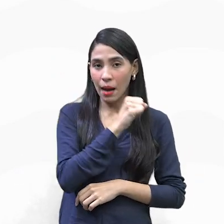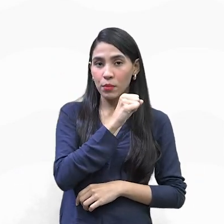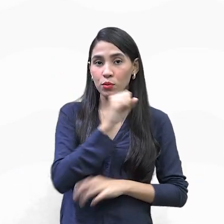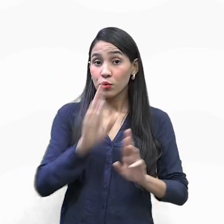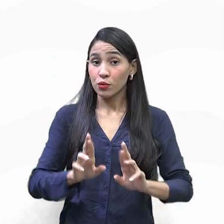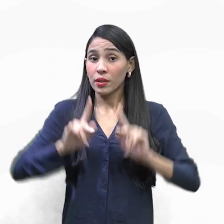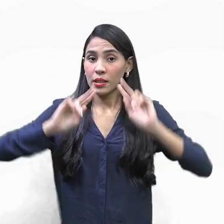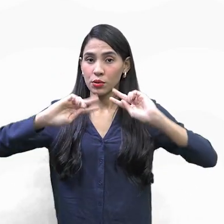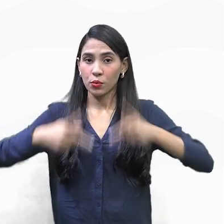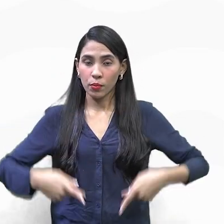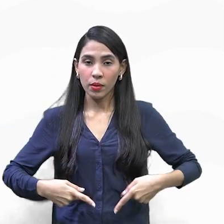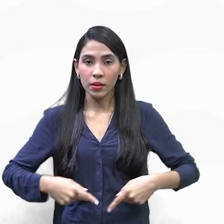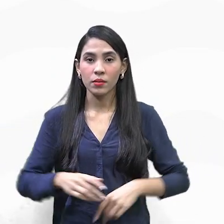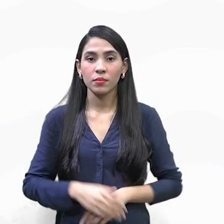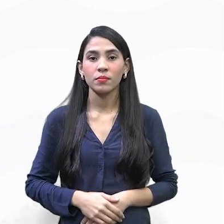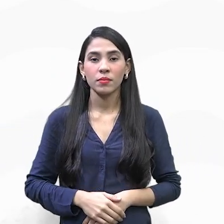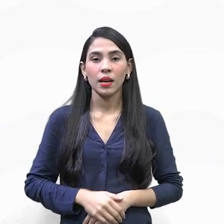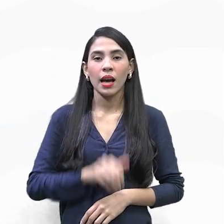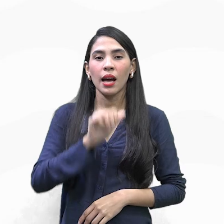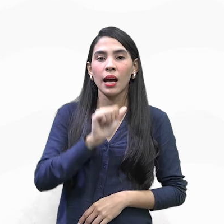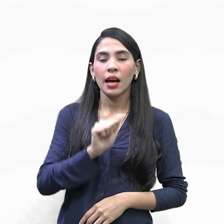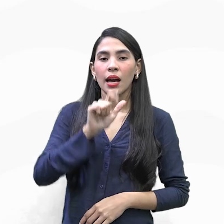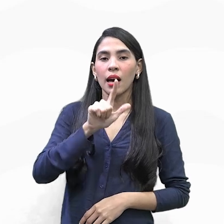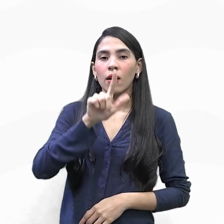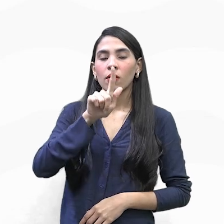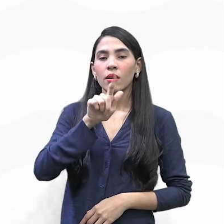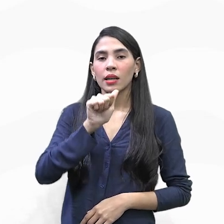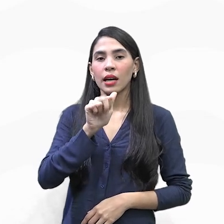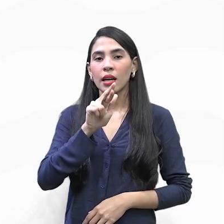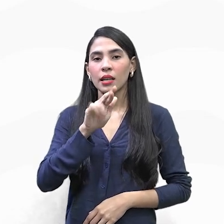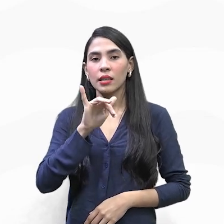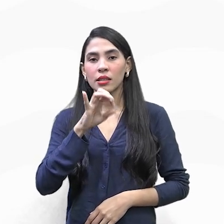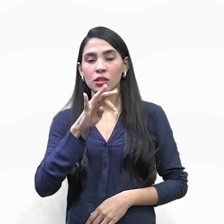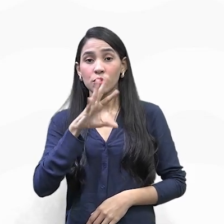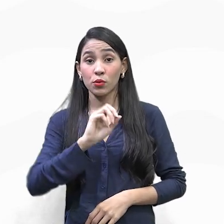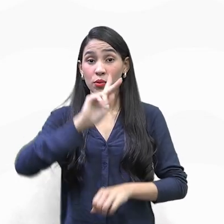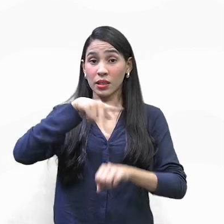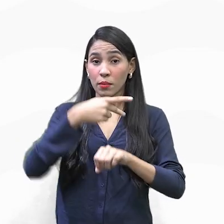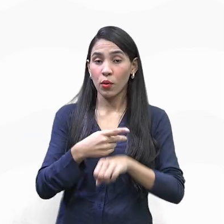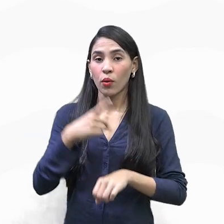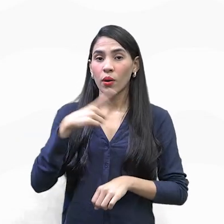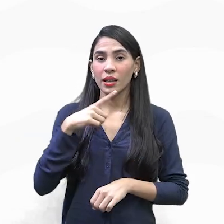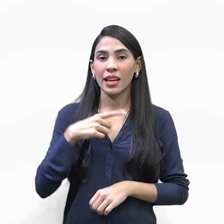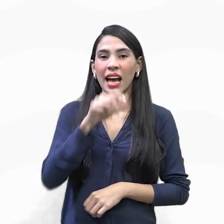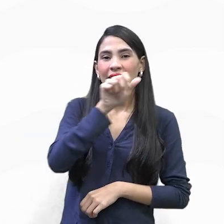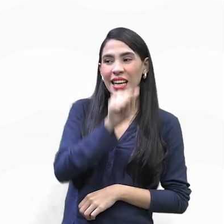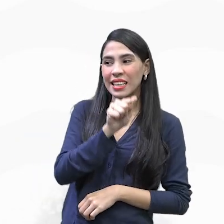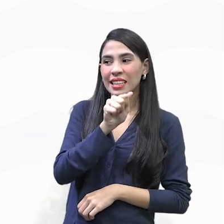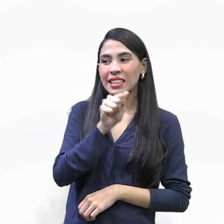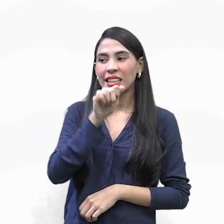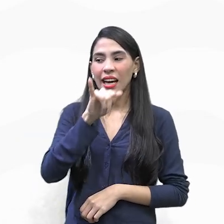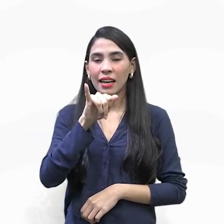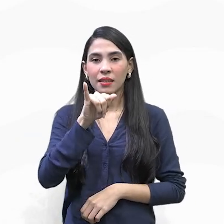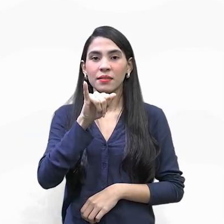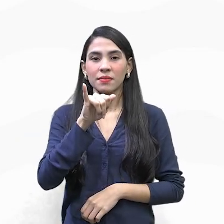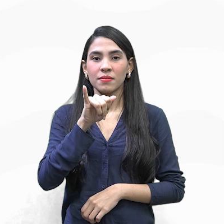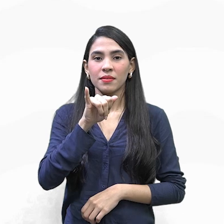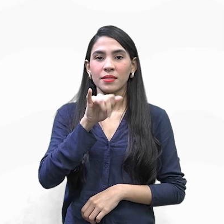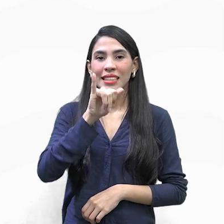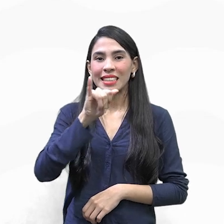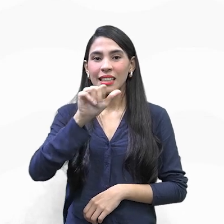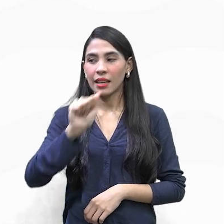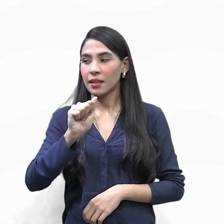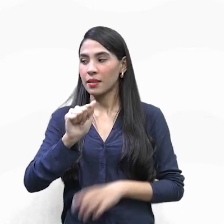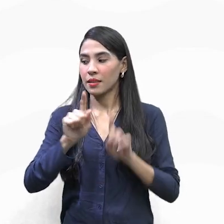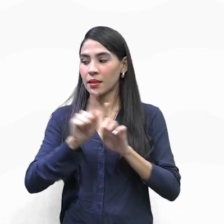humanos. São os famosos algoritmos, não é isso, professor? Sim. Aí vem logo em seguida a inteligência artificial. O desenvolvimento